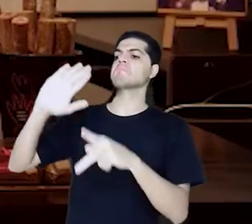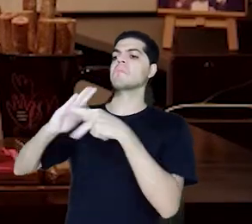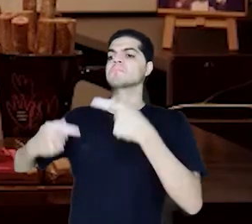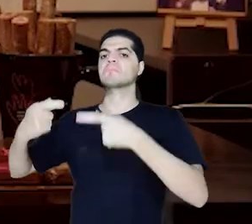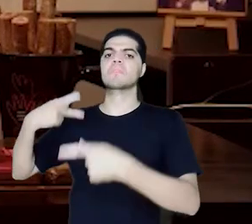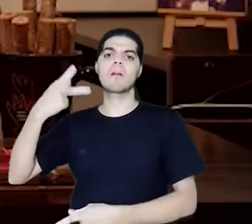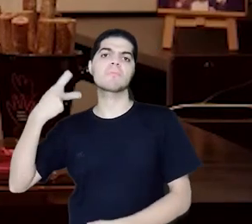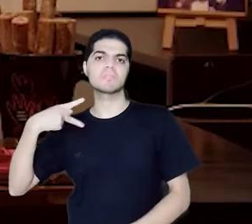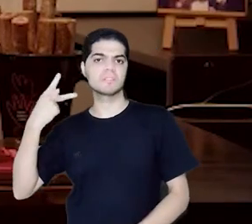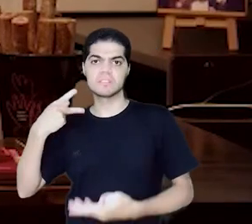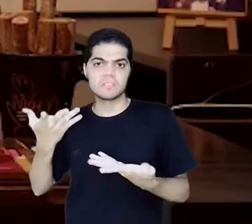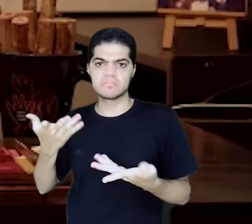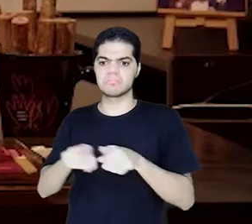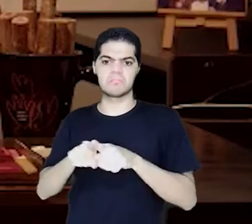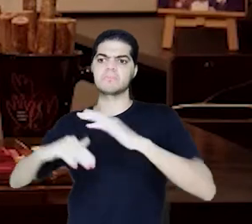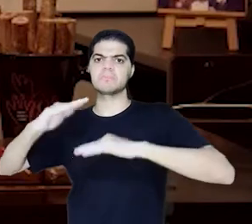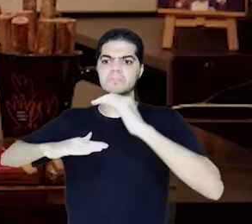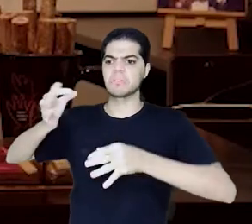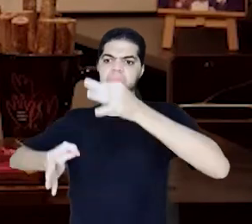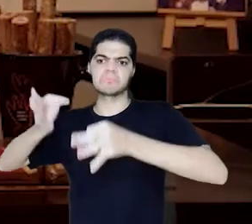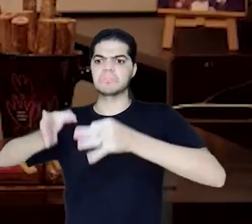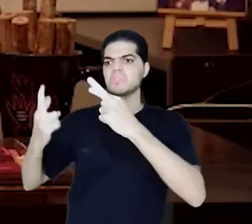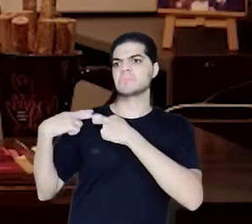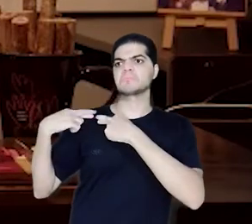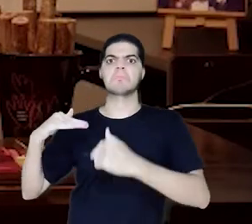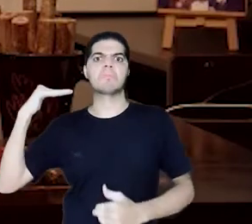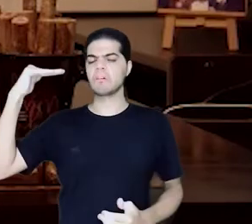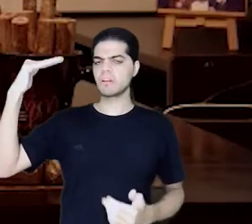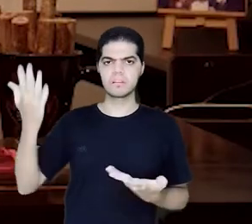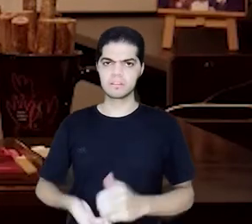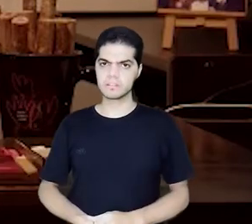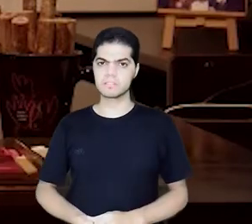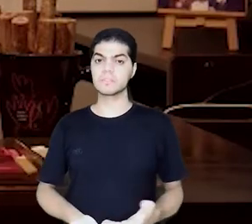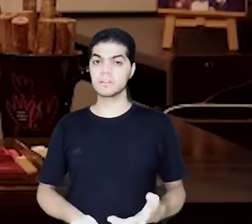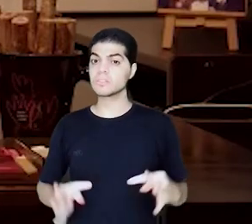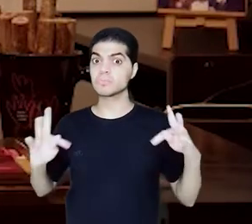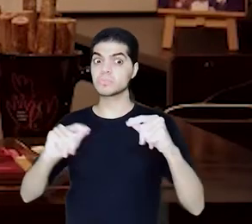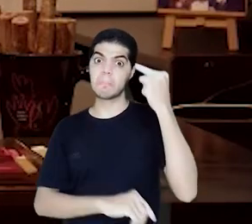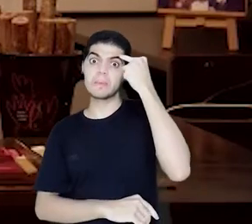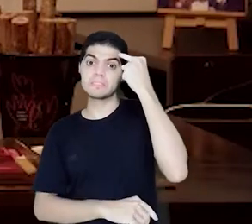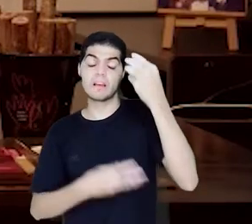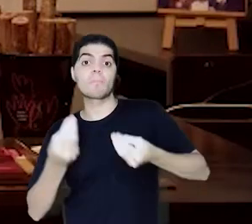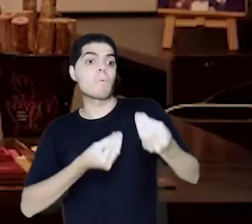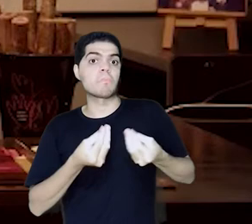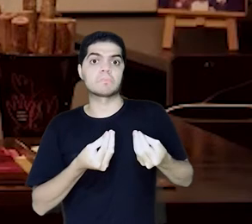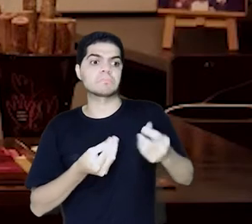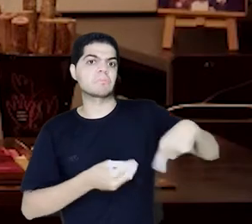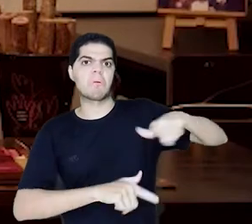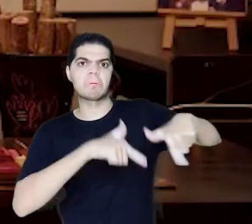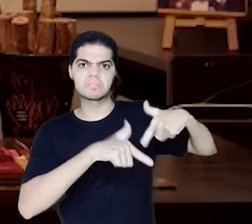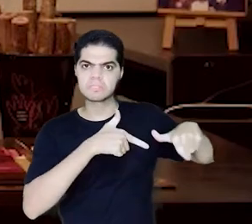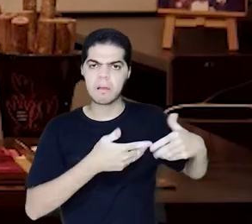e dos juízes, dos desembargadores, de todo mundo que tem esses cargos públicos, né?